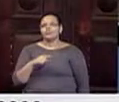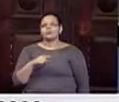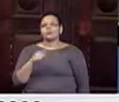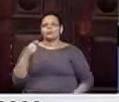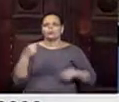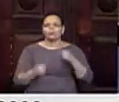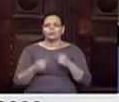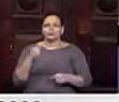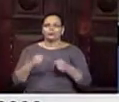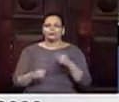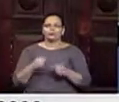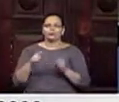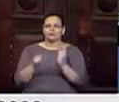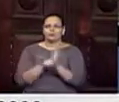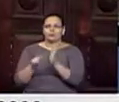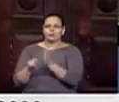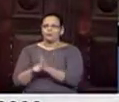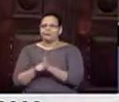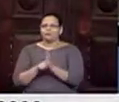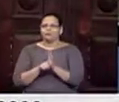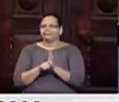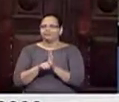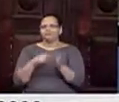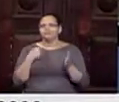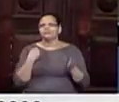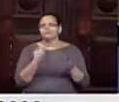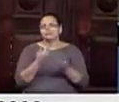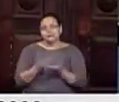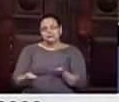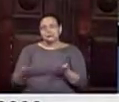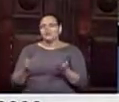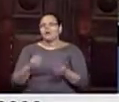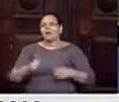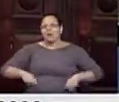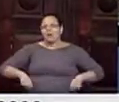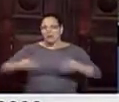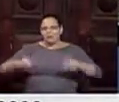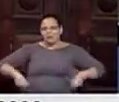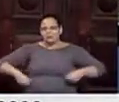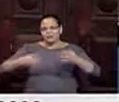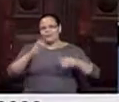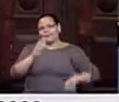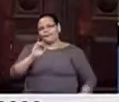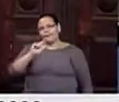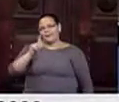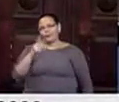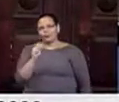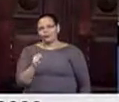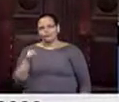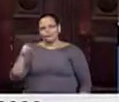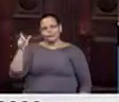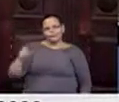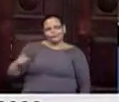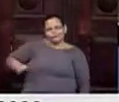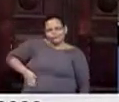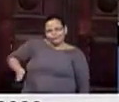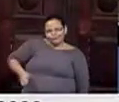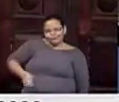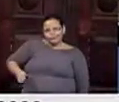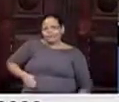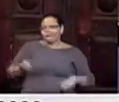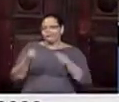de guerra às drogas é um fracasso retumbante se gastaram bilhões bilhões e bilhões os traficantes são cada vez mais